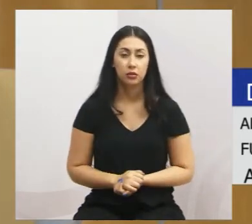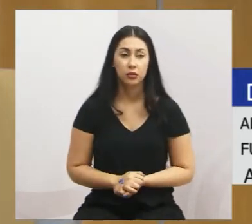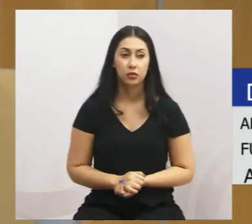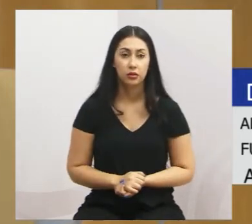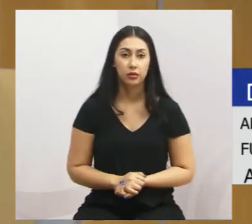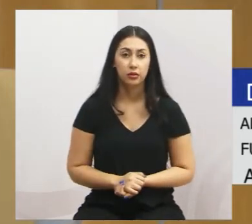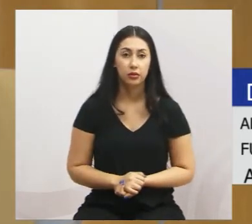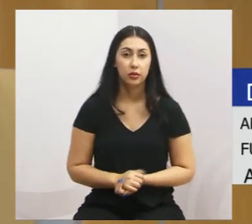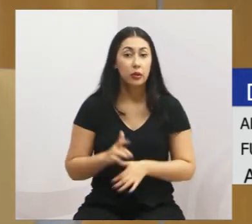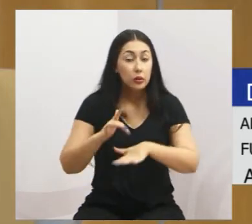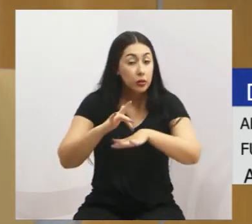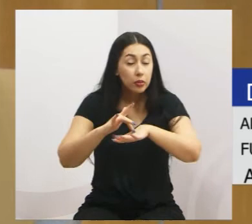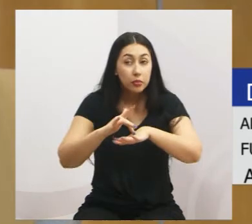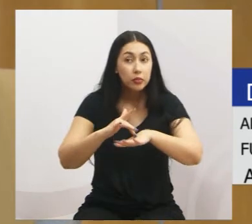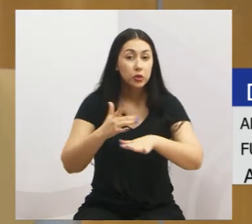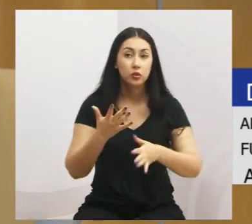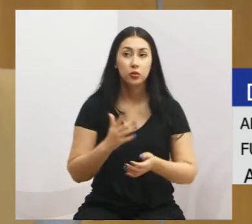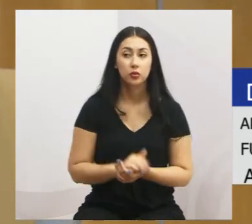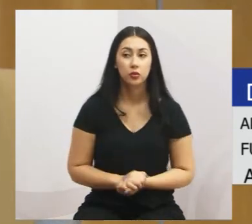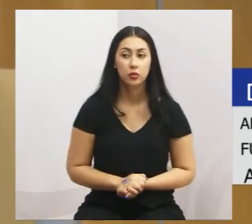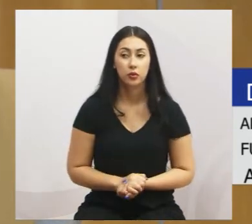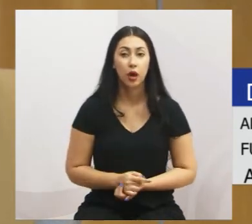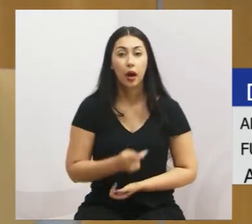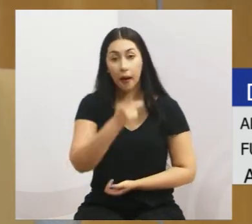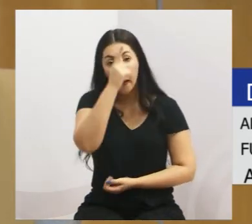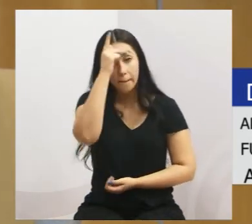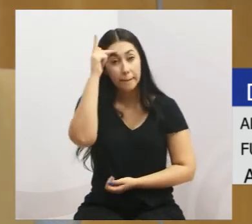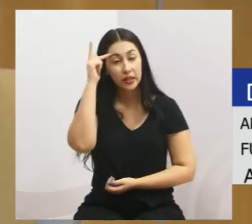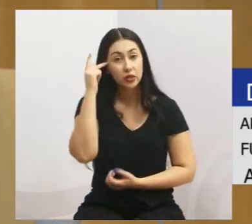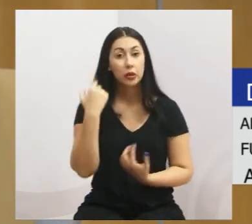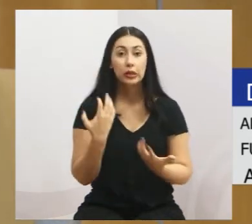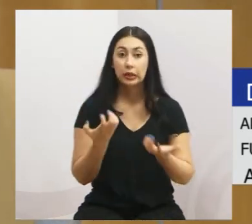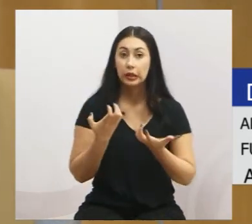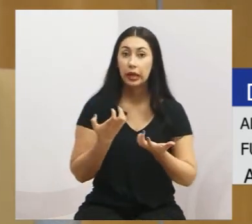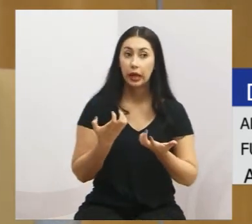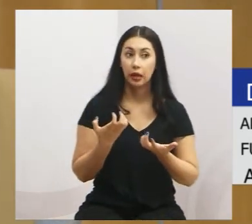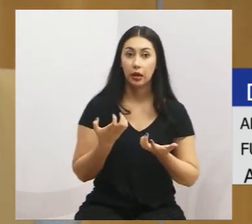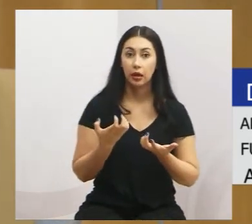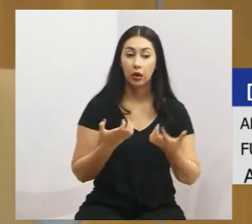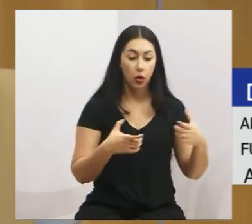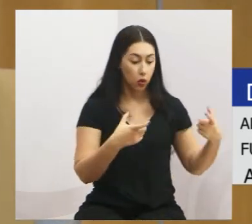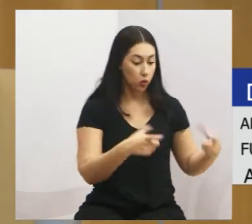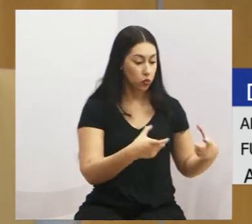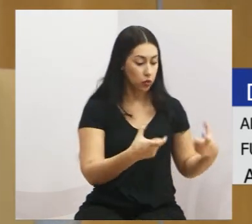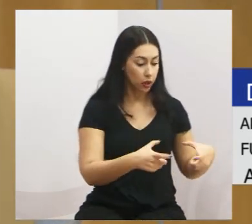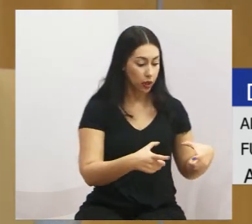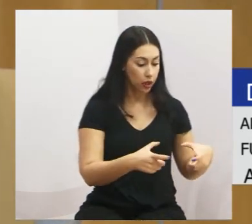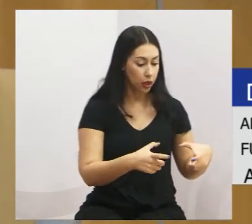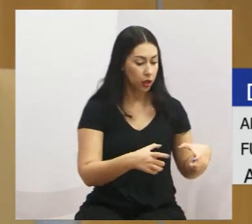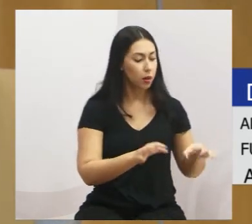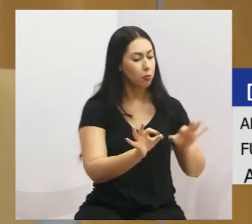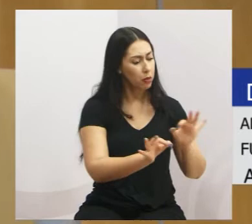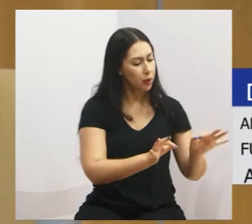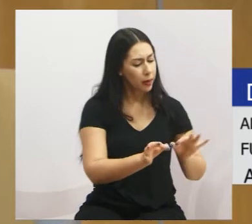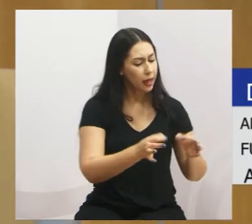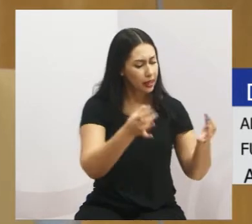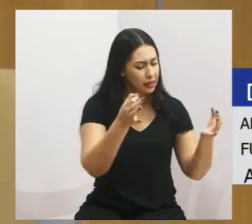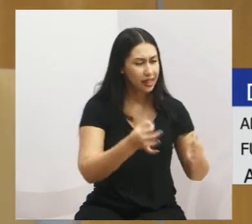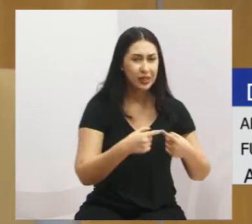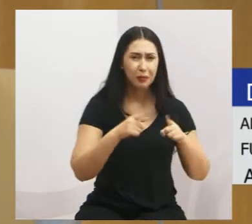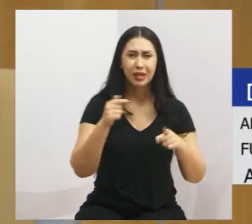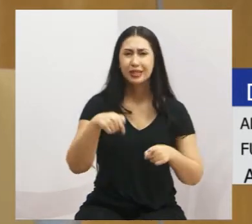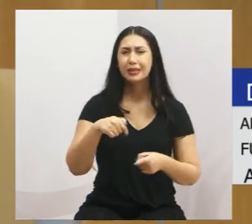tem cabimento uma pessoa que quer regularizar o seu imóvel demorar o tempo que